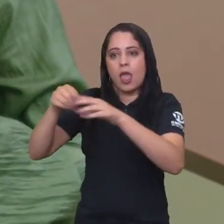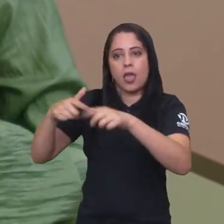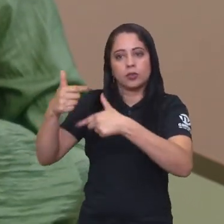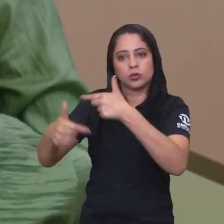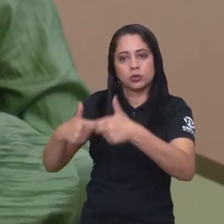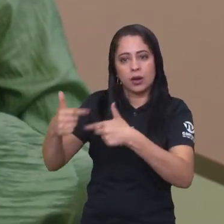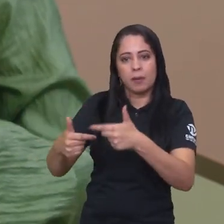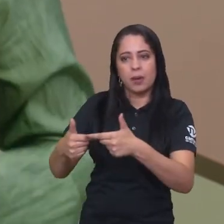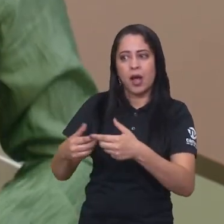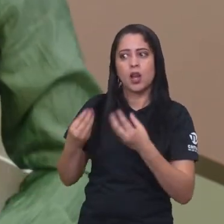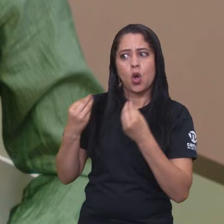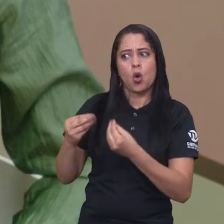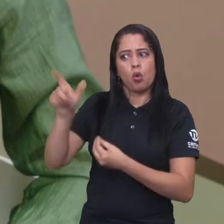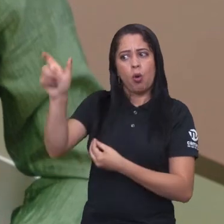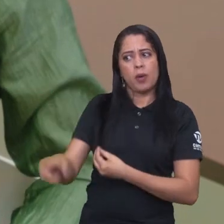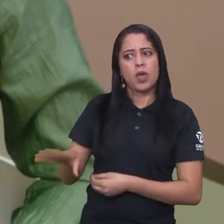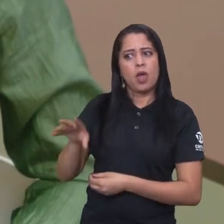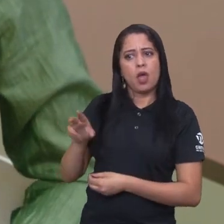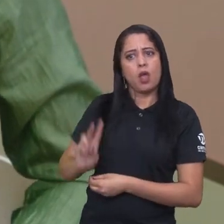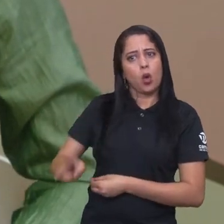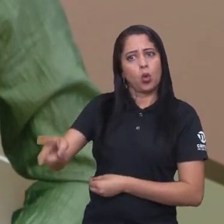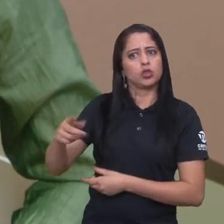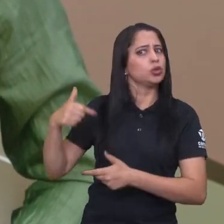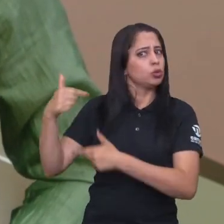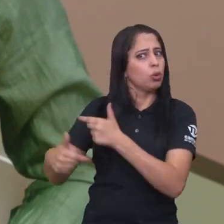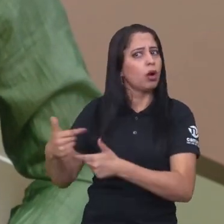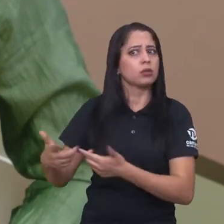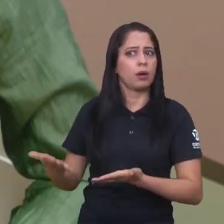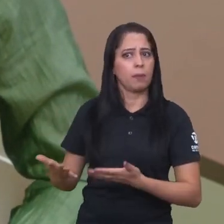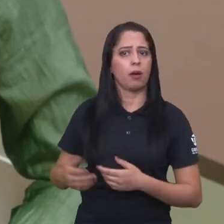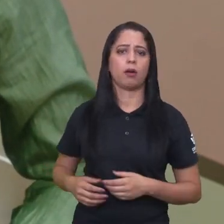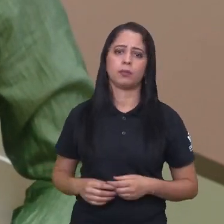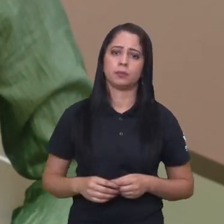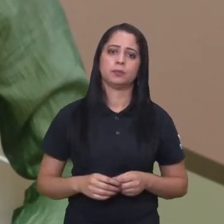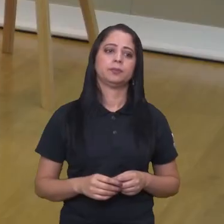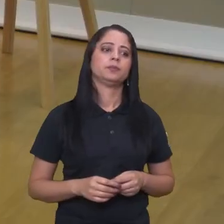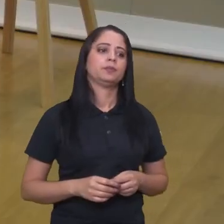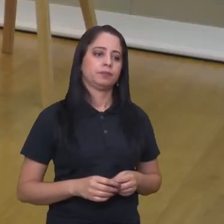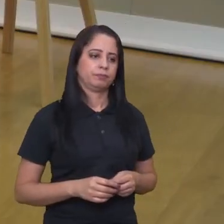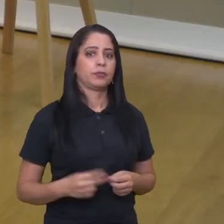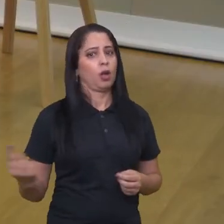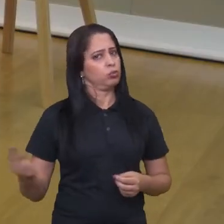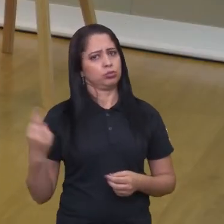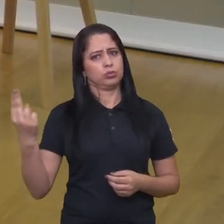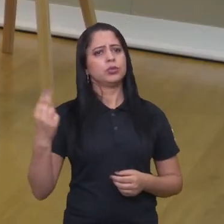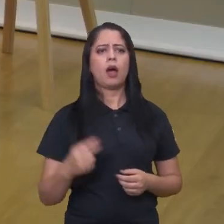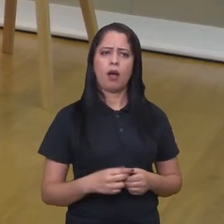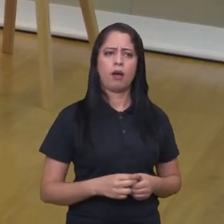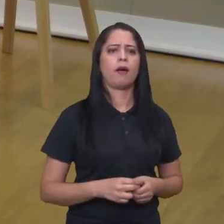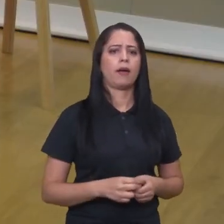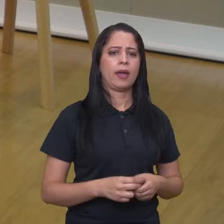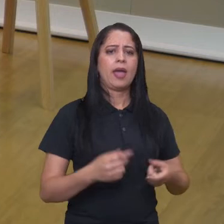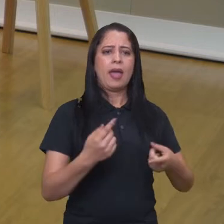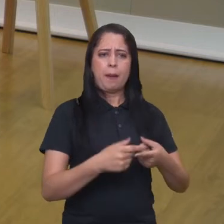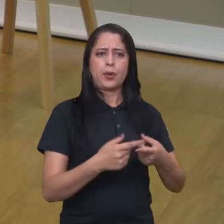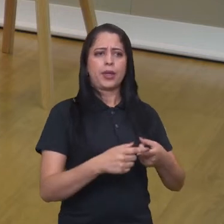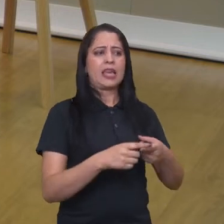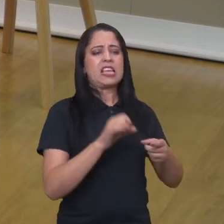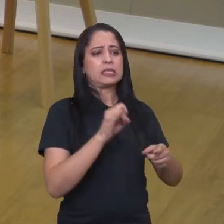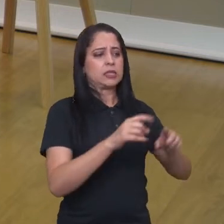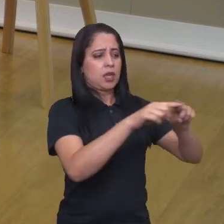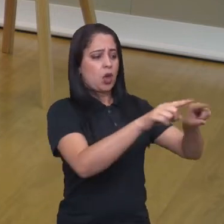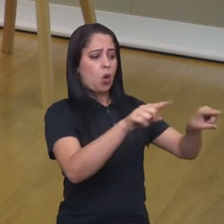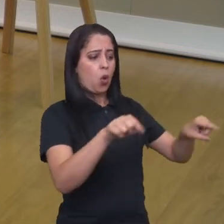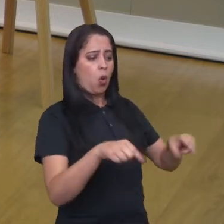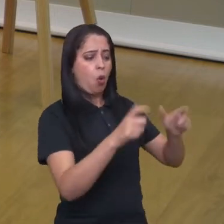dia a dia, como é que a empresa consegue manter um funcionário? Não dá, né? E até para o próprio ambiente de trabalho também, tudo